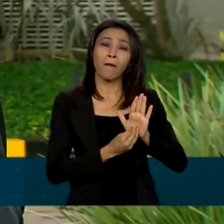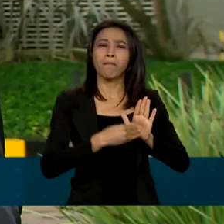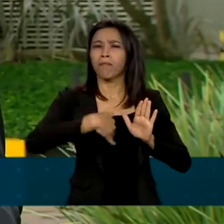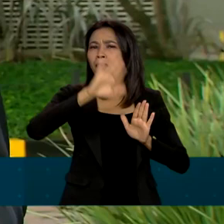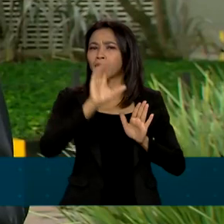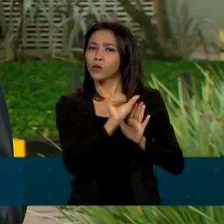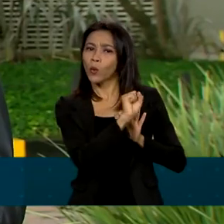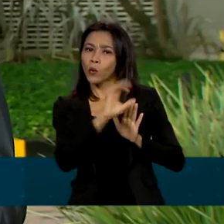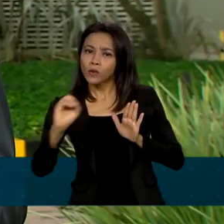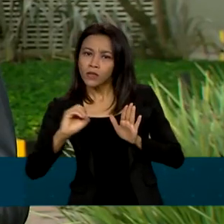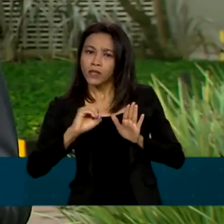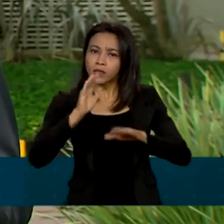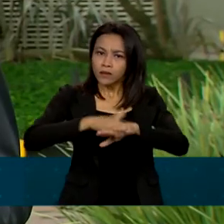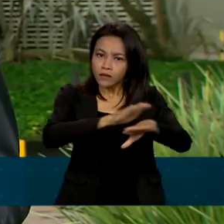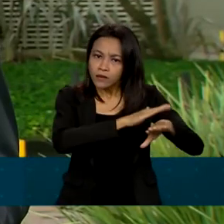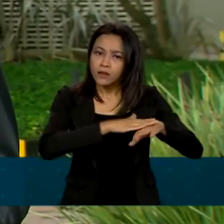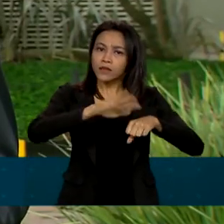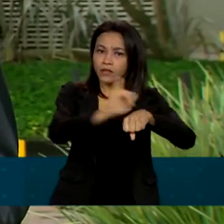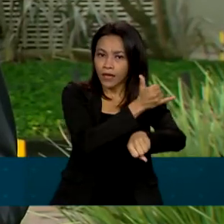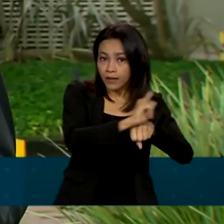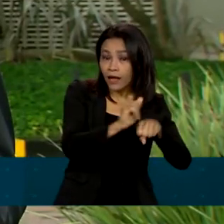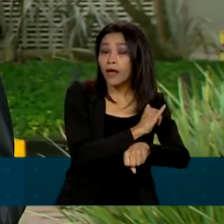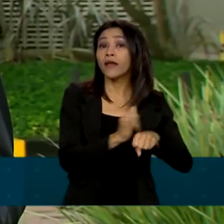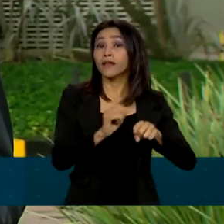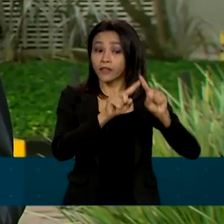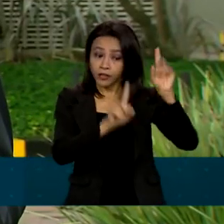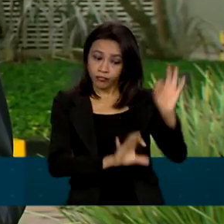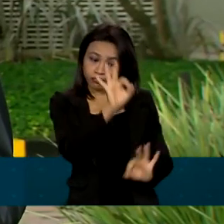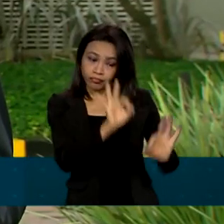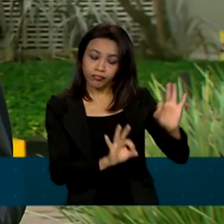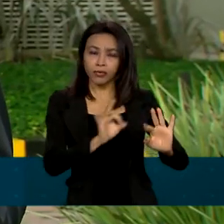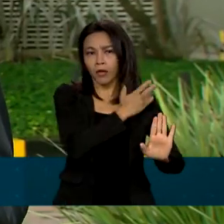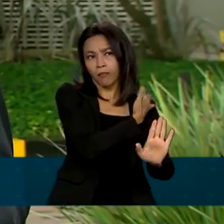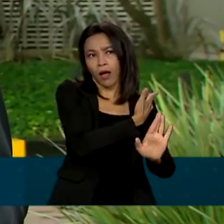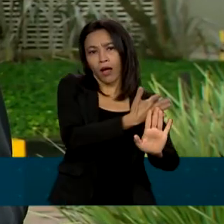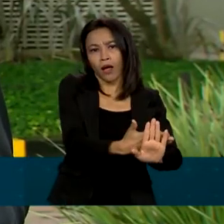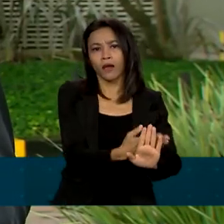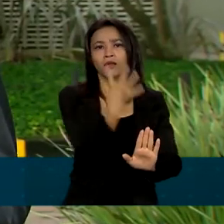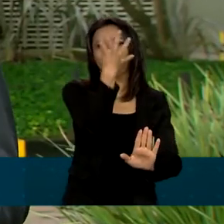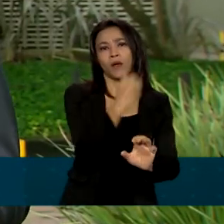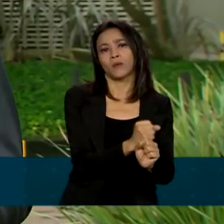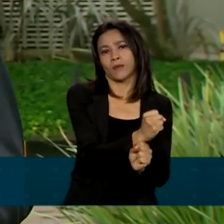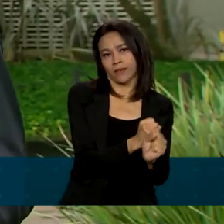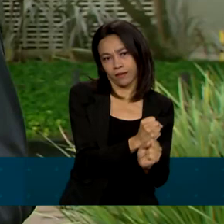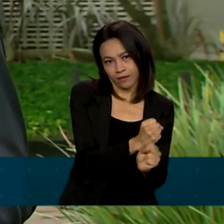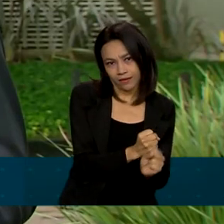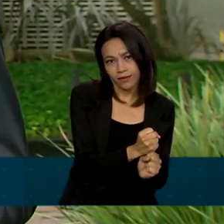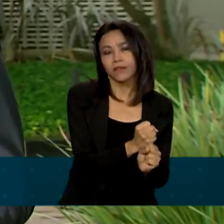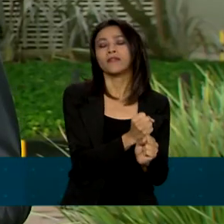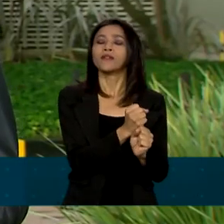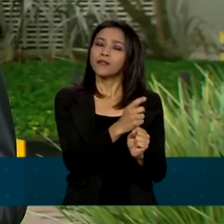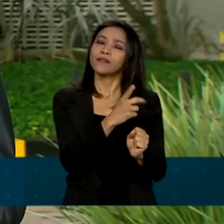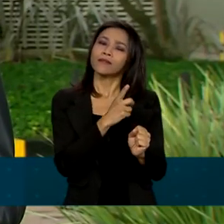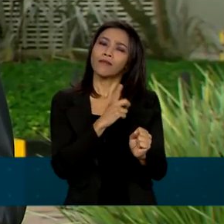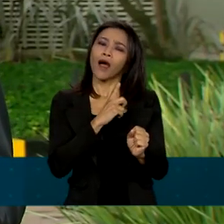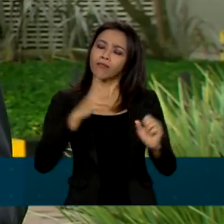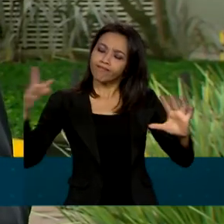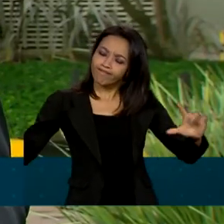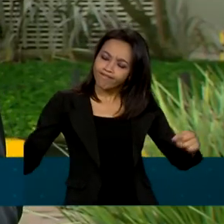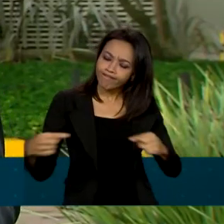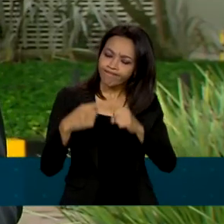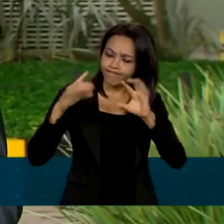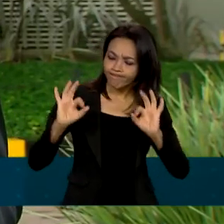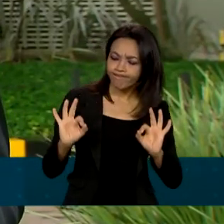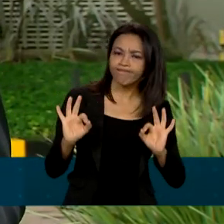governamentais feitas no Brasil nos últimos 4 anos e que estão alinhadas com os objetivos de